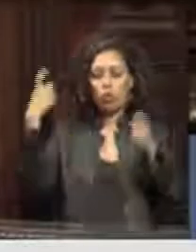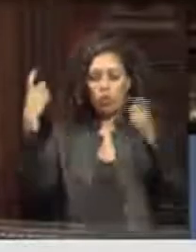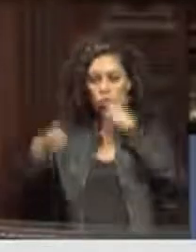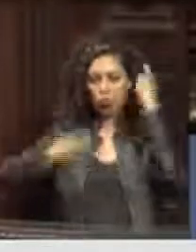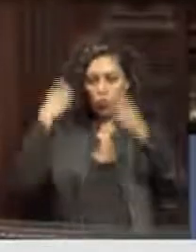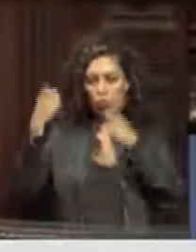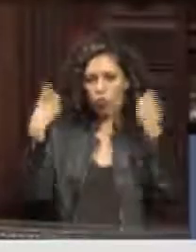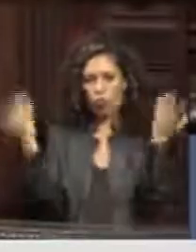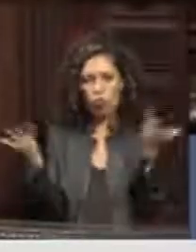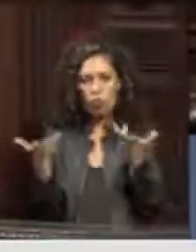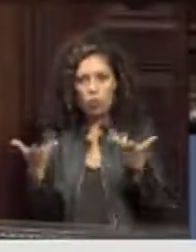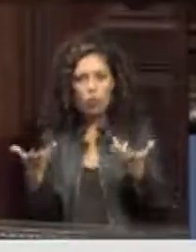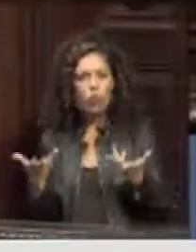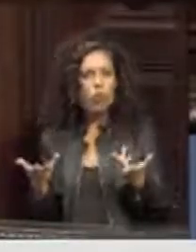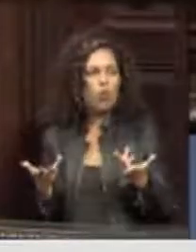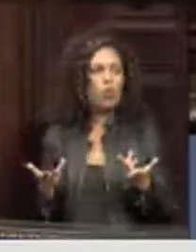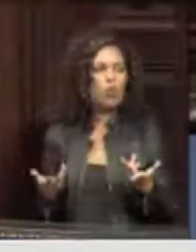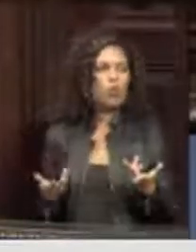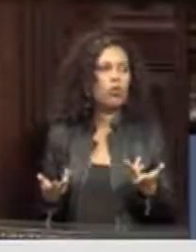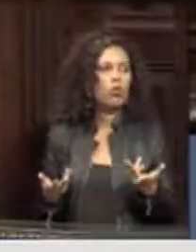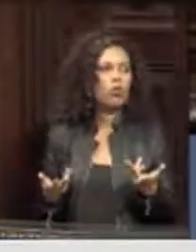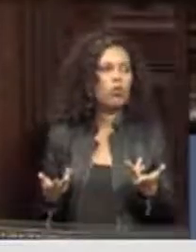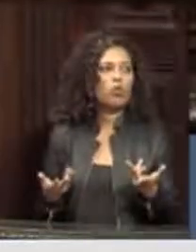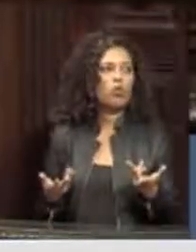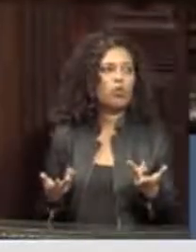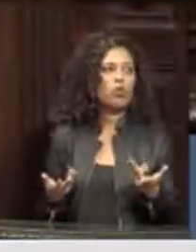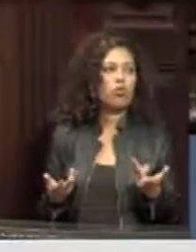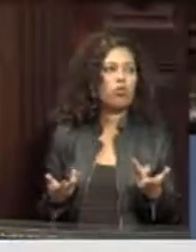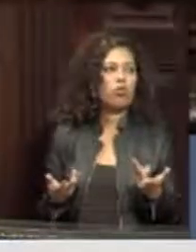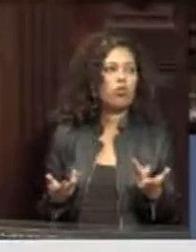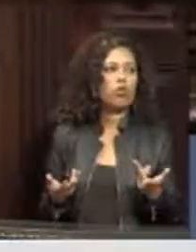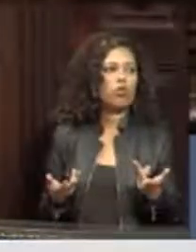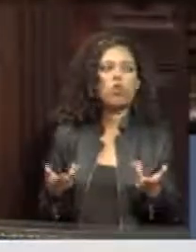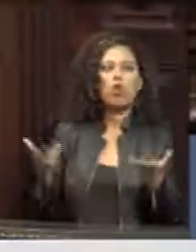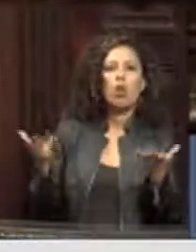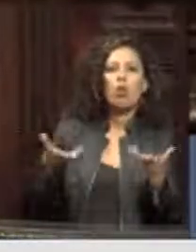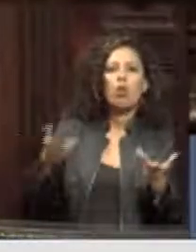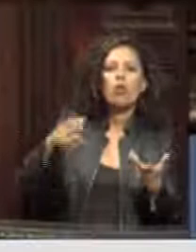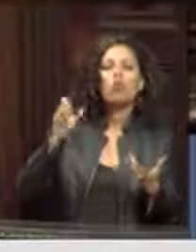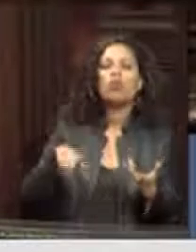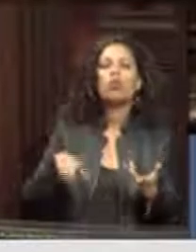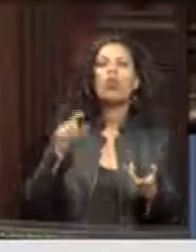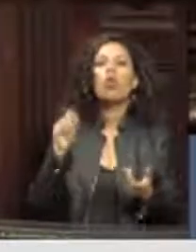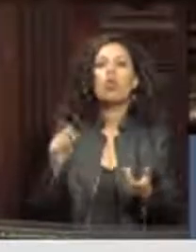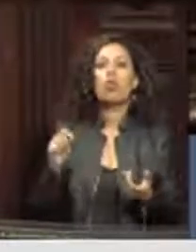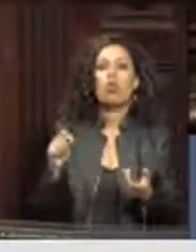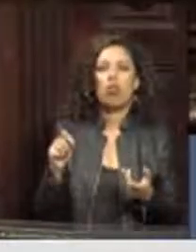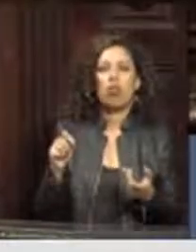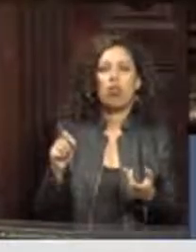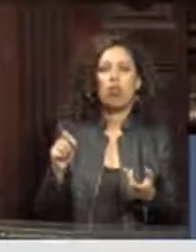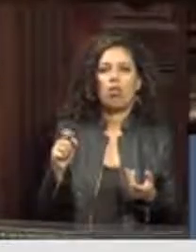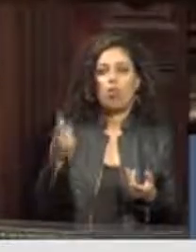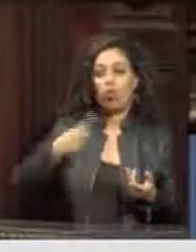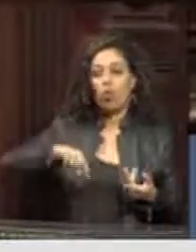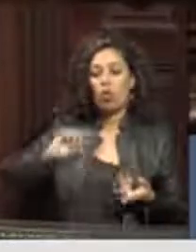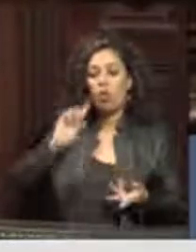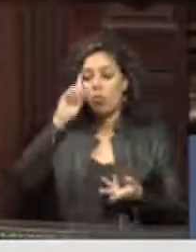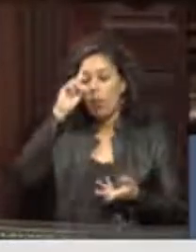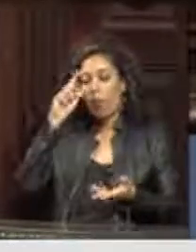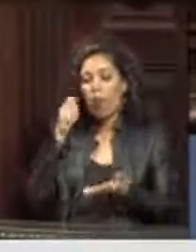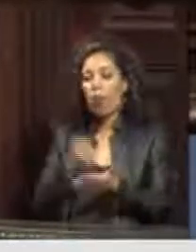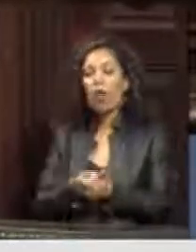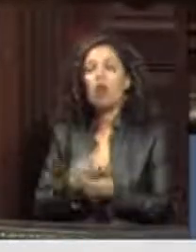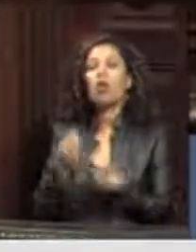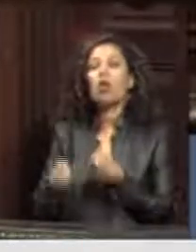com as estradas do Estado e com o governo como um todo é, sim, com o presente, mas esse governo